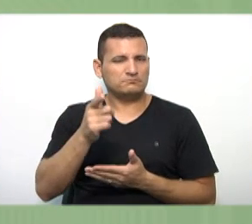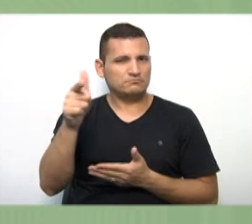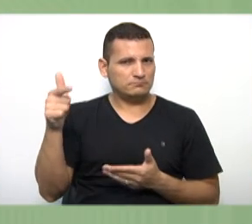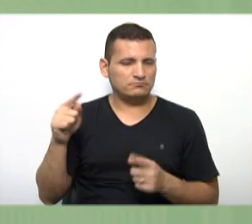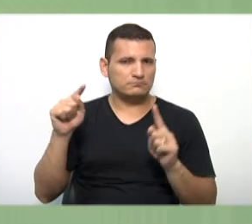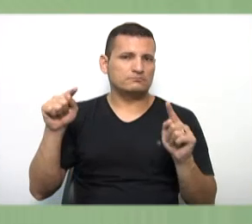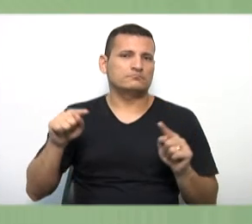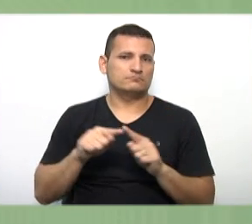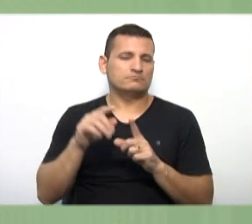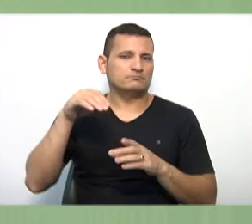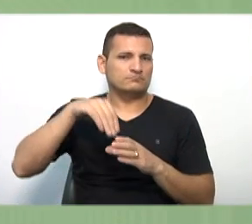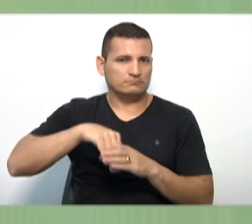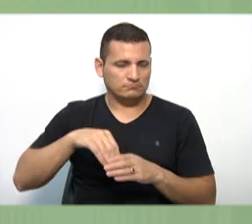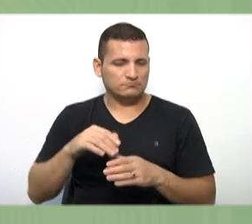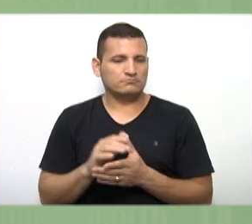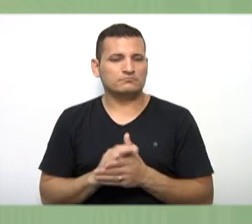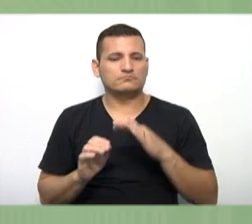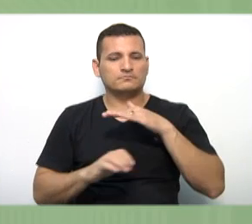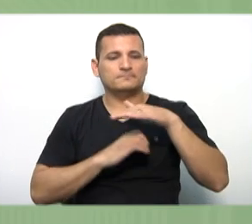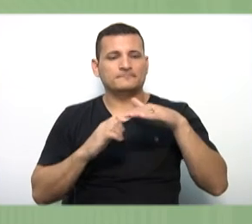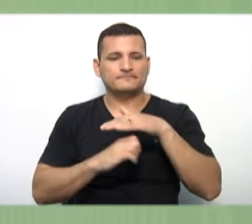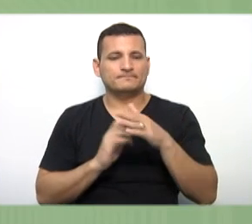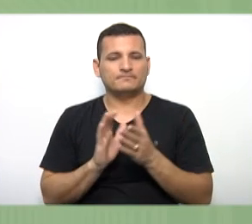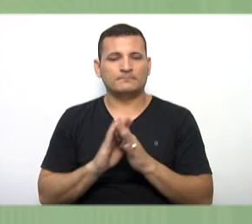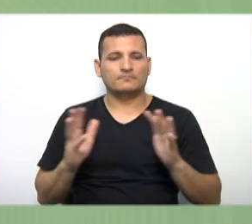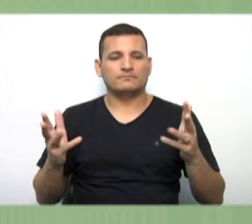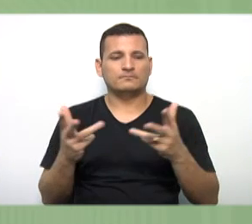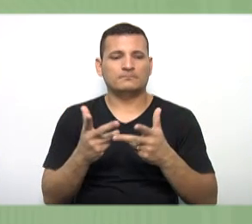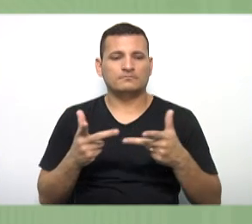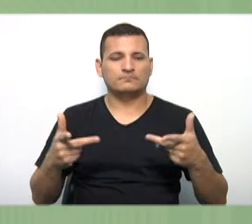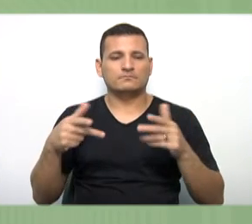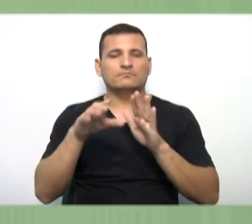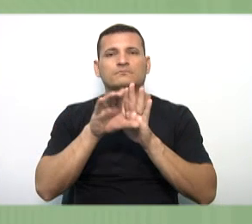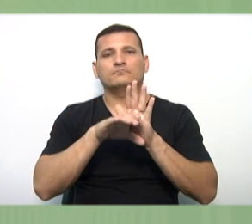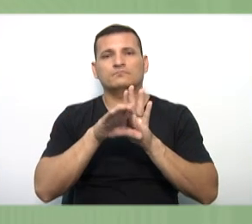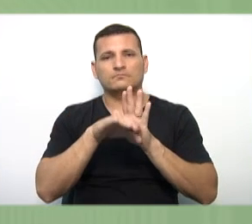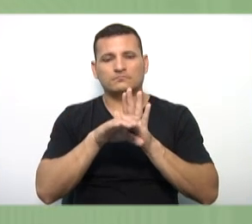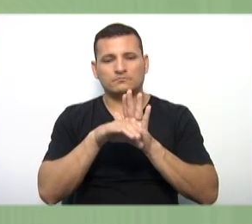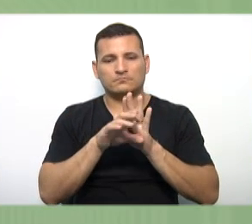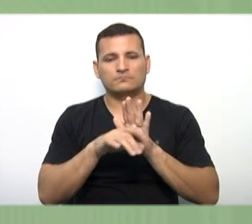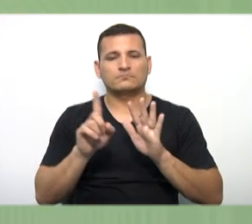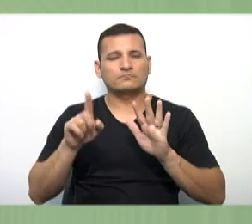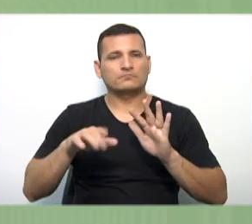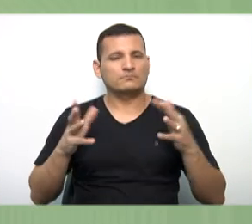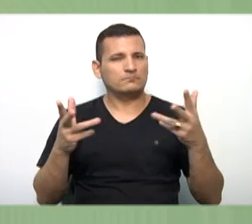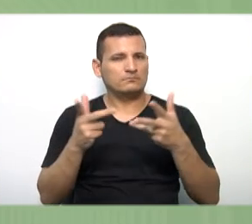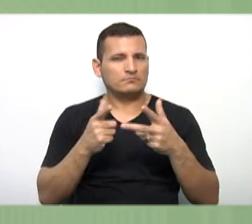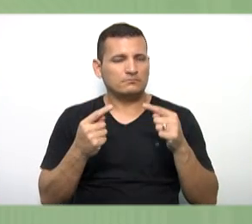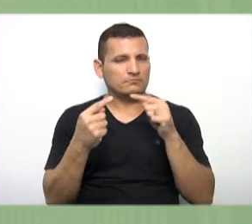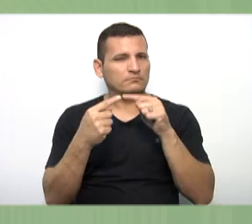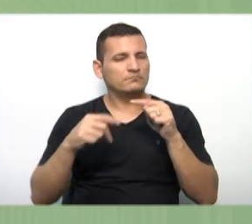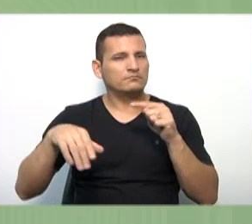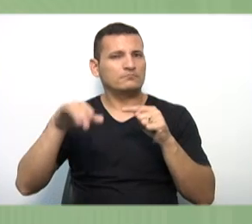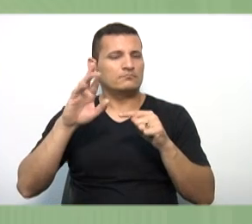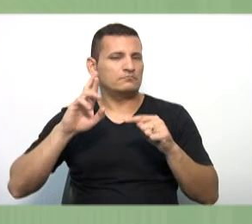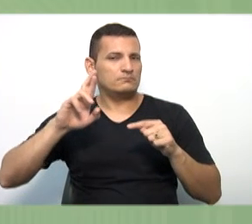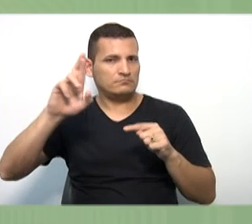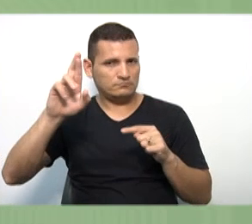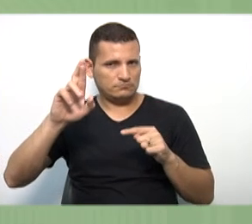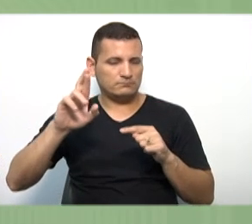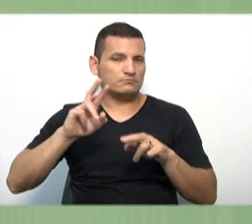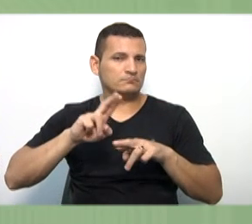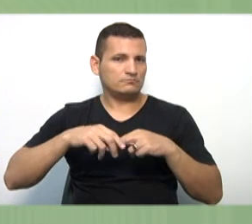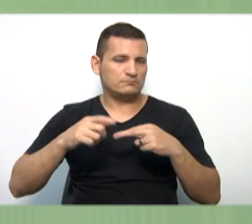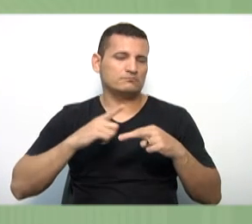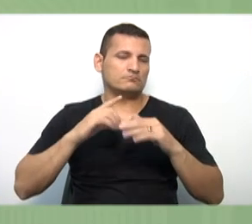nas organizações. Já as habilidades conceituais são as habilidades voltadas para a tomada de decisão, por isso que ele fica no